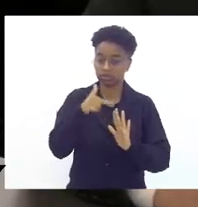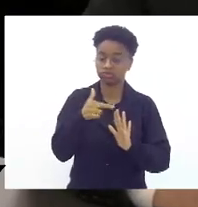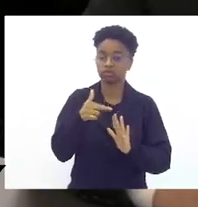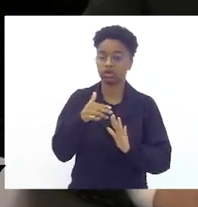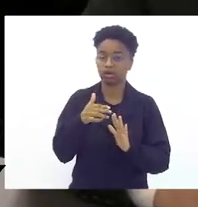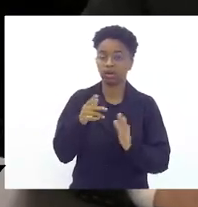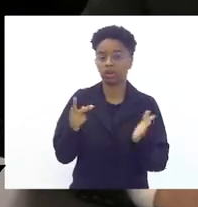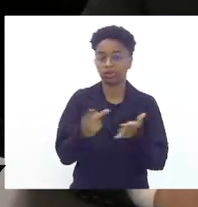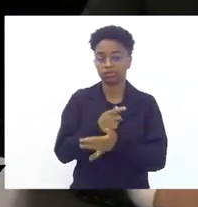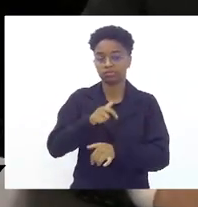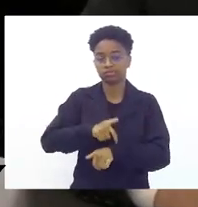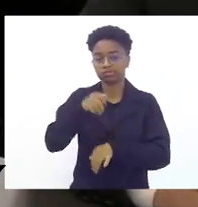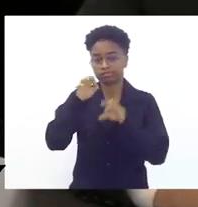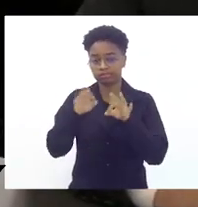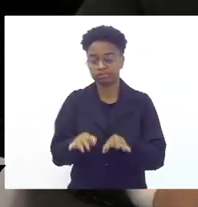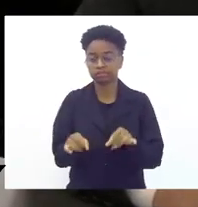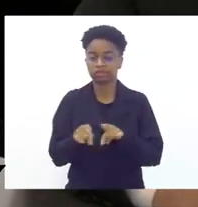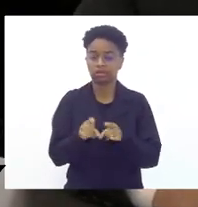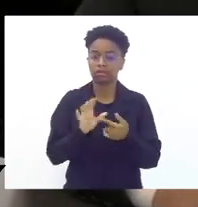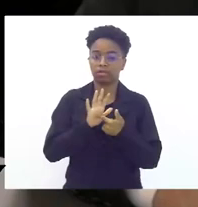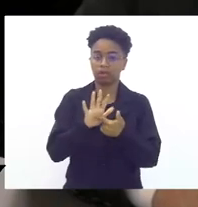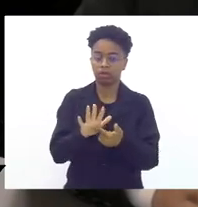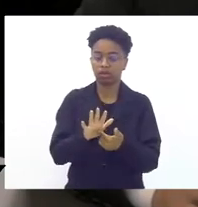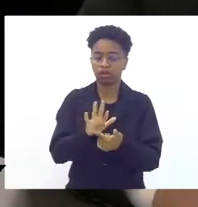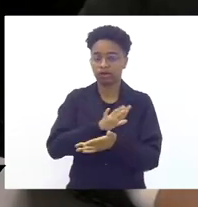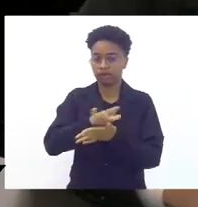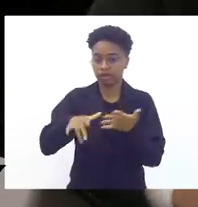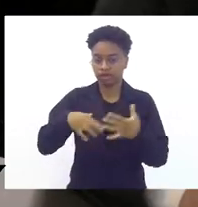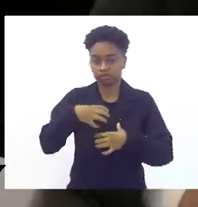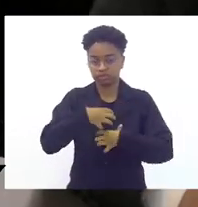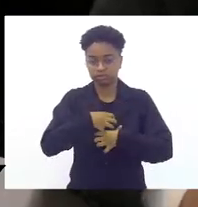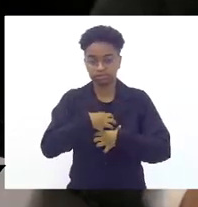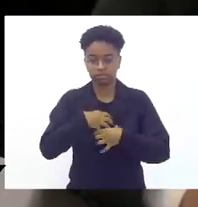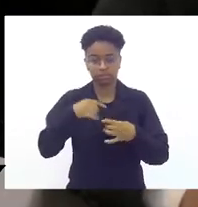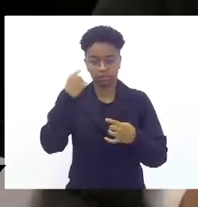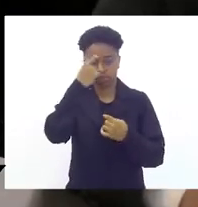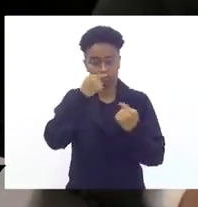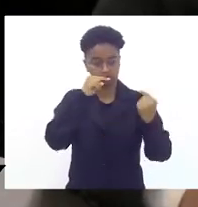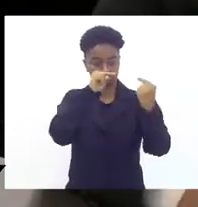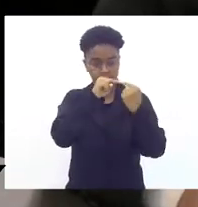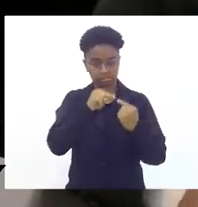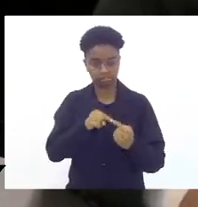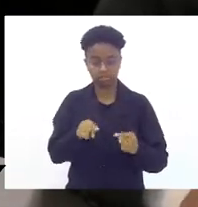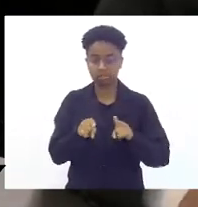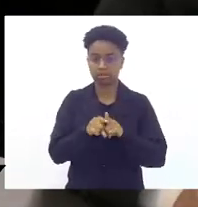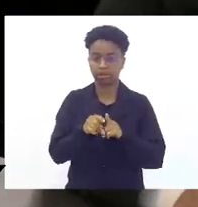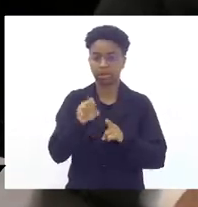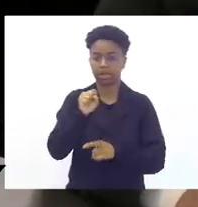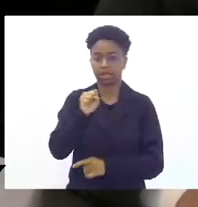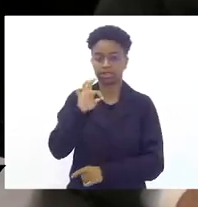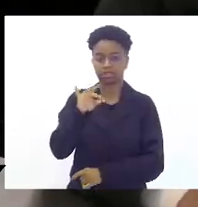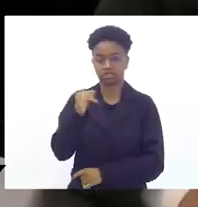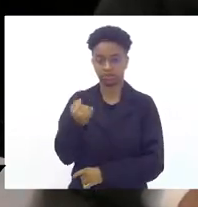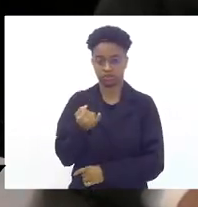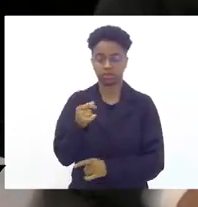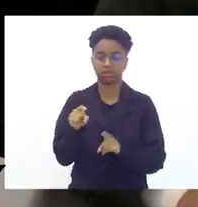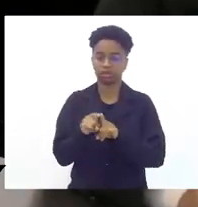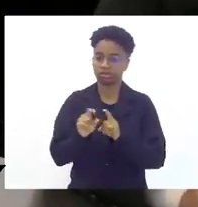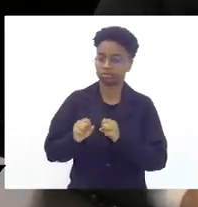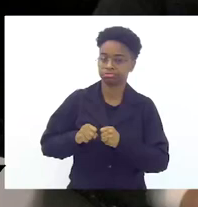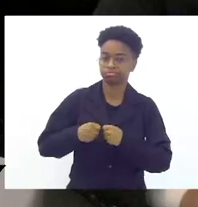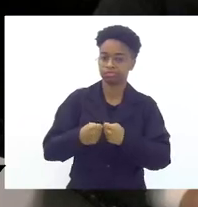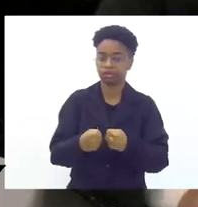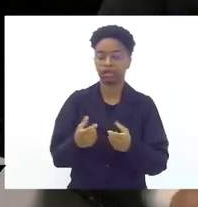hora ela traz todas as formas né de reconhecimento o STJ está muito engajado nisso também reconhece como